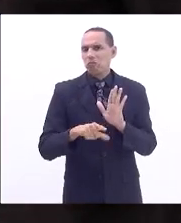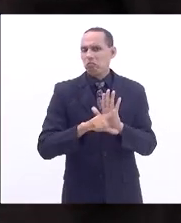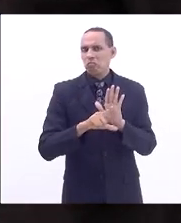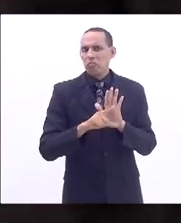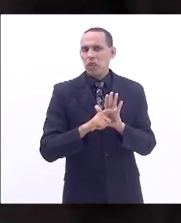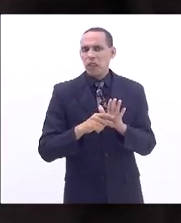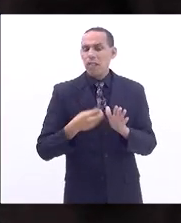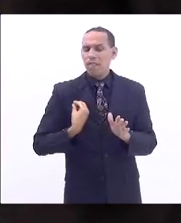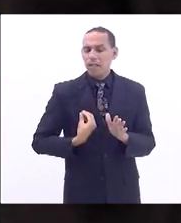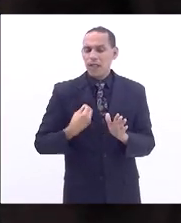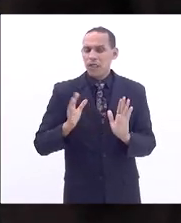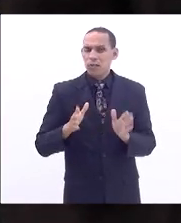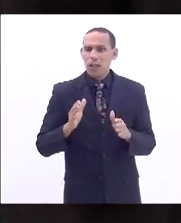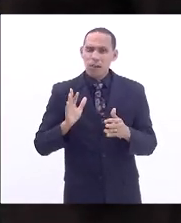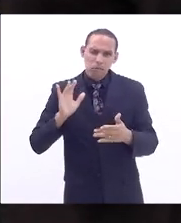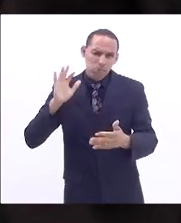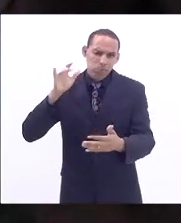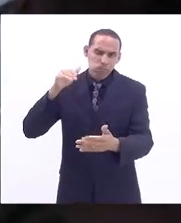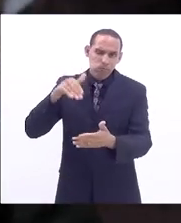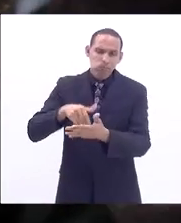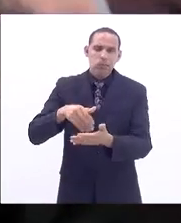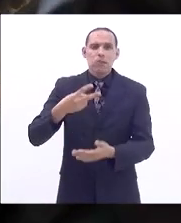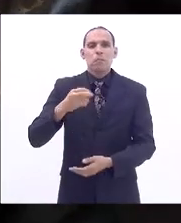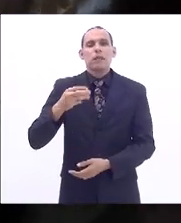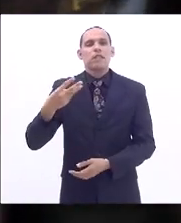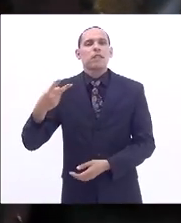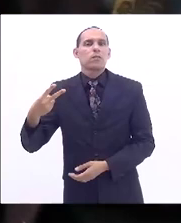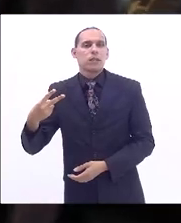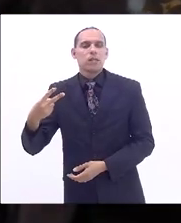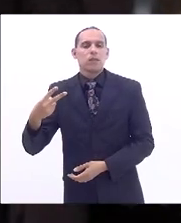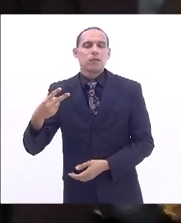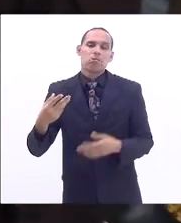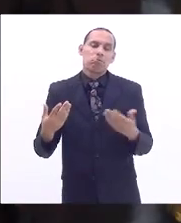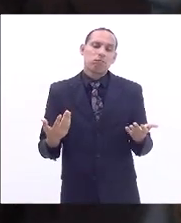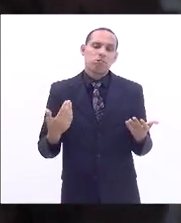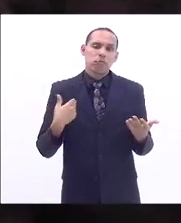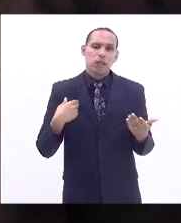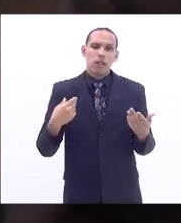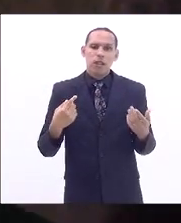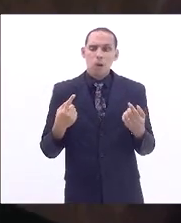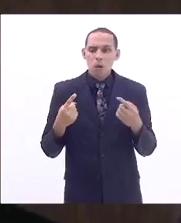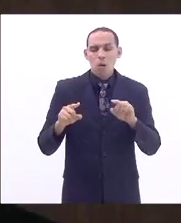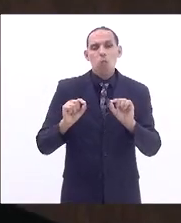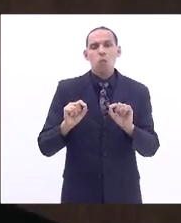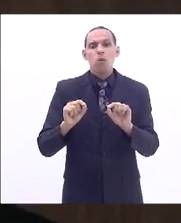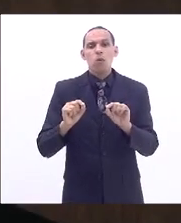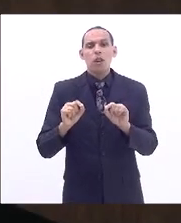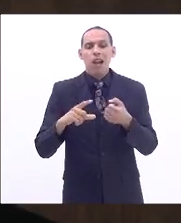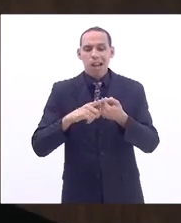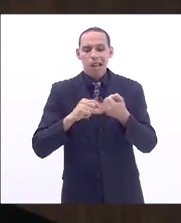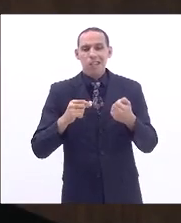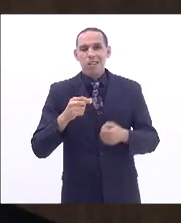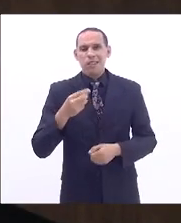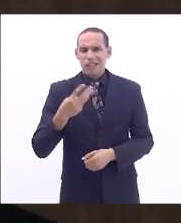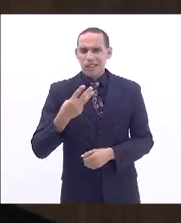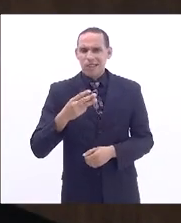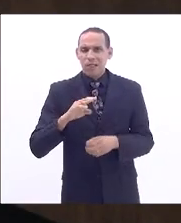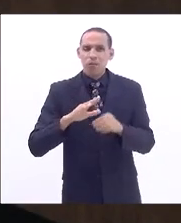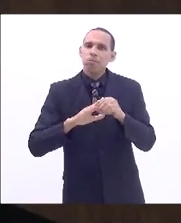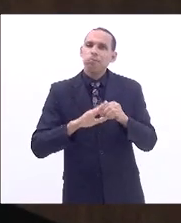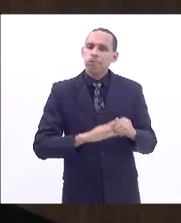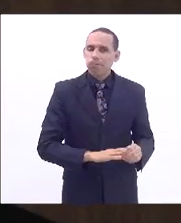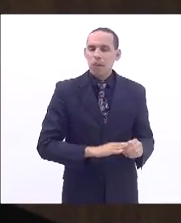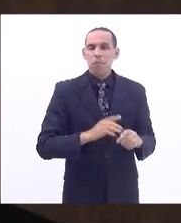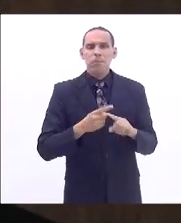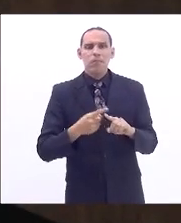válida até 2030 dois então a minha divergência é para suprimir o Artigo terceiro